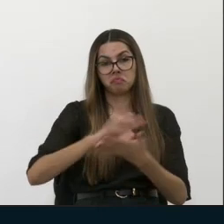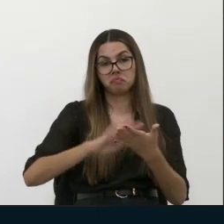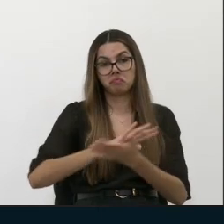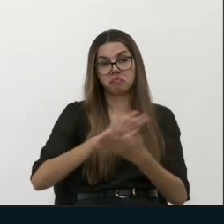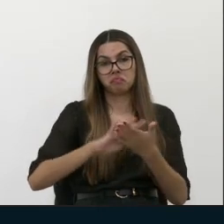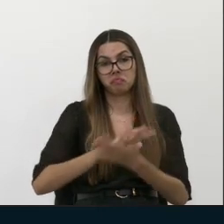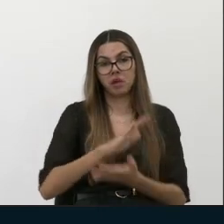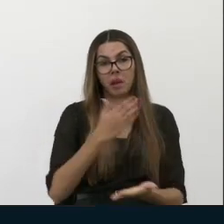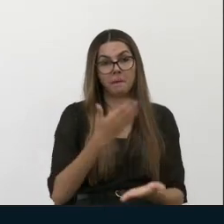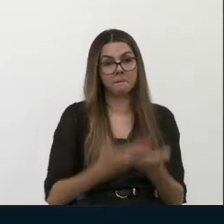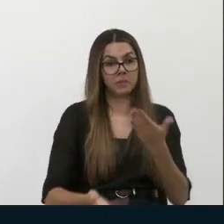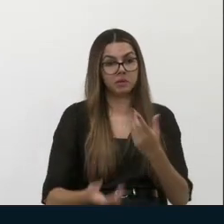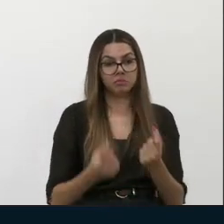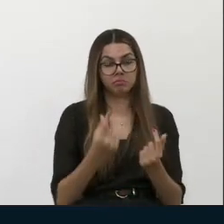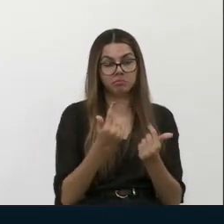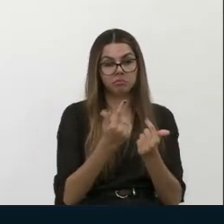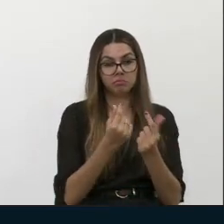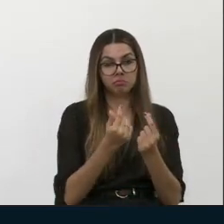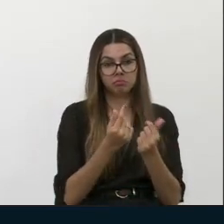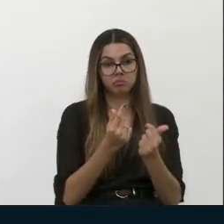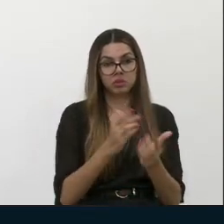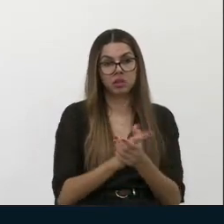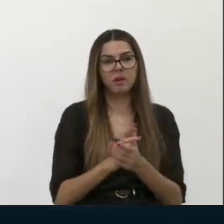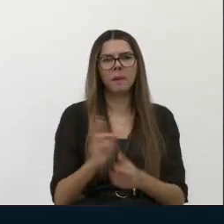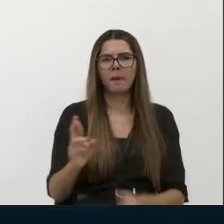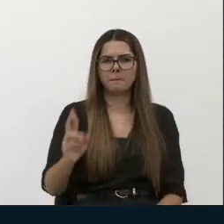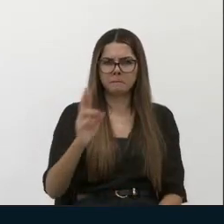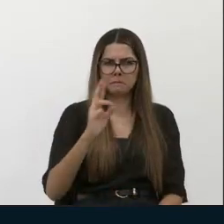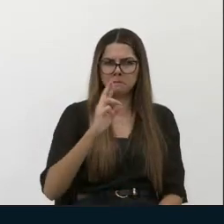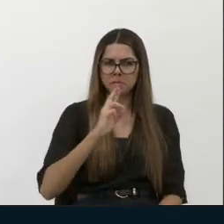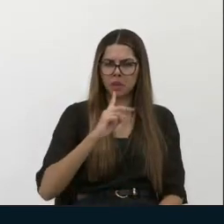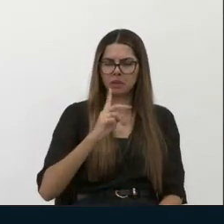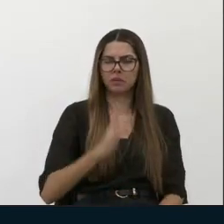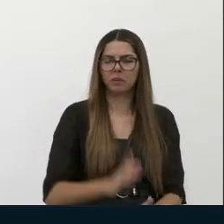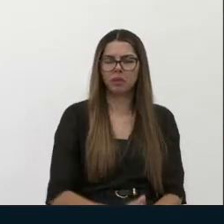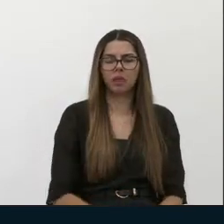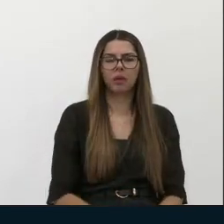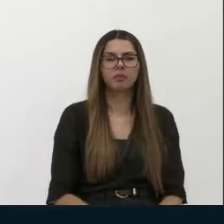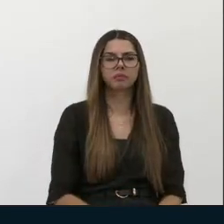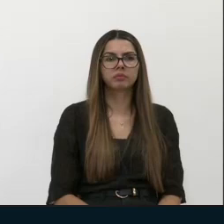dinheiro. Agora, vem aqui me responder. Digo mais.